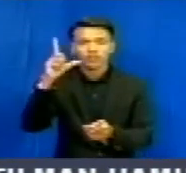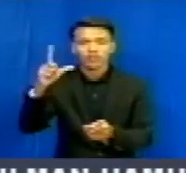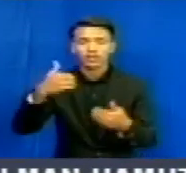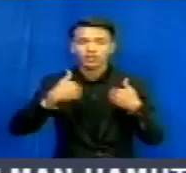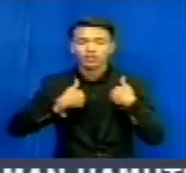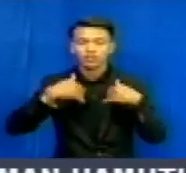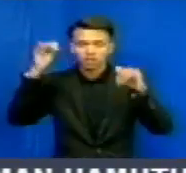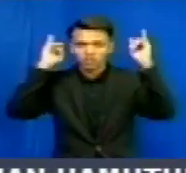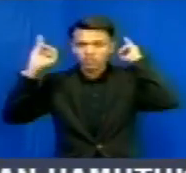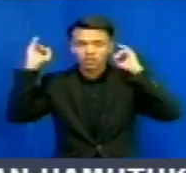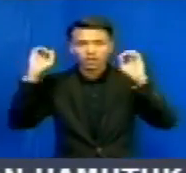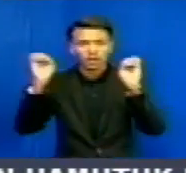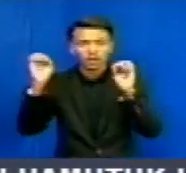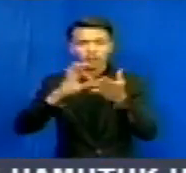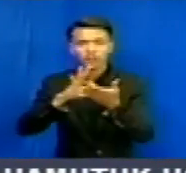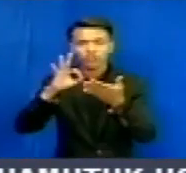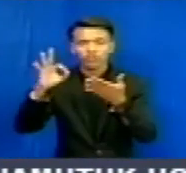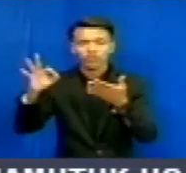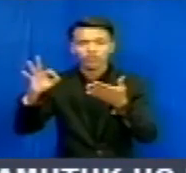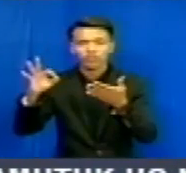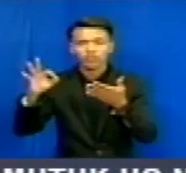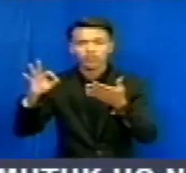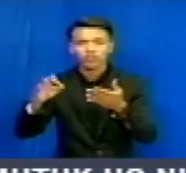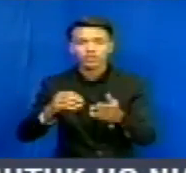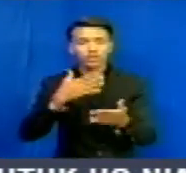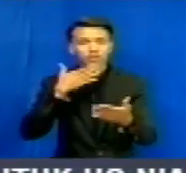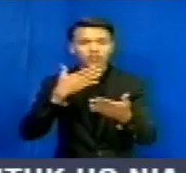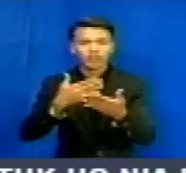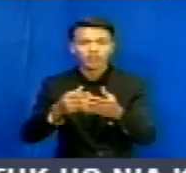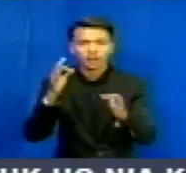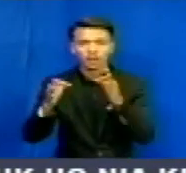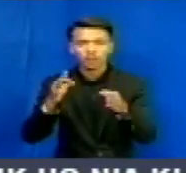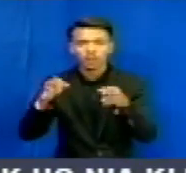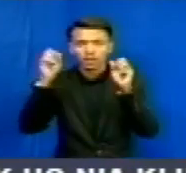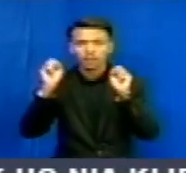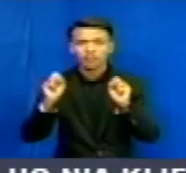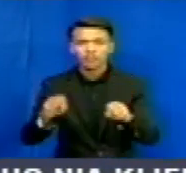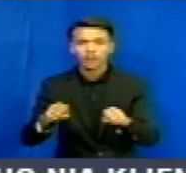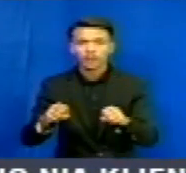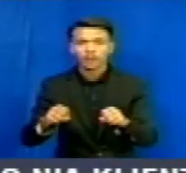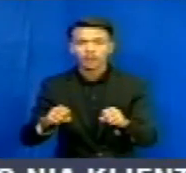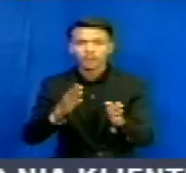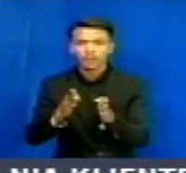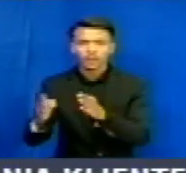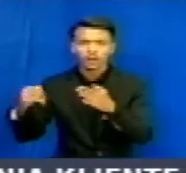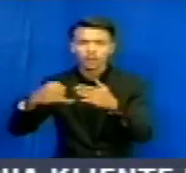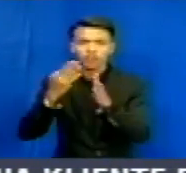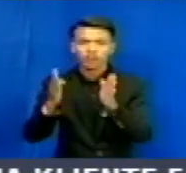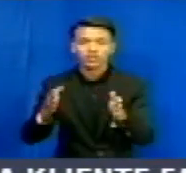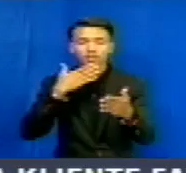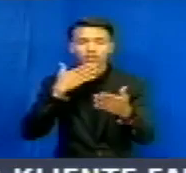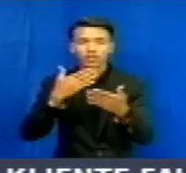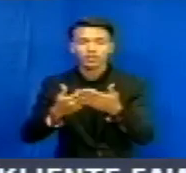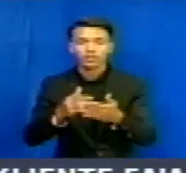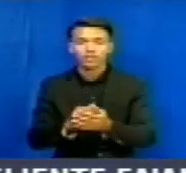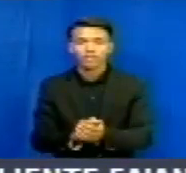formação, então lá é formação no NBQ coletivo, a tu né, bele prepara jornalista de aquilo. Sim,